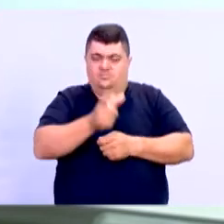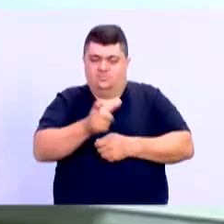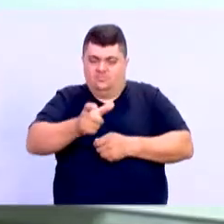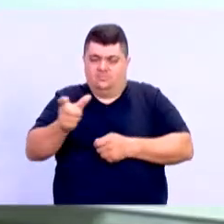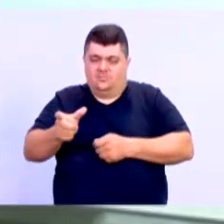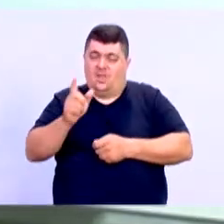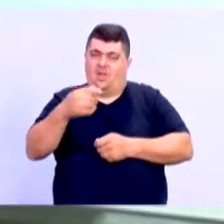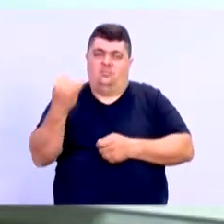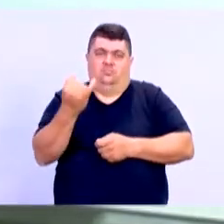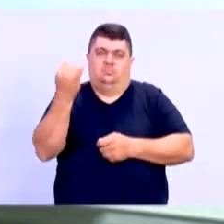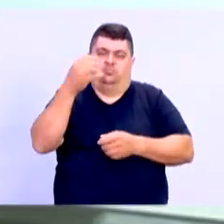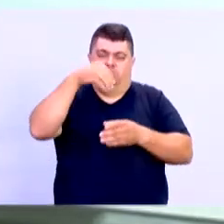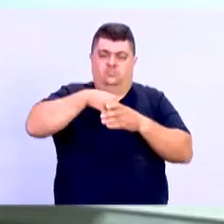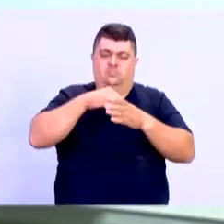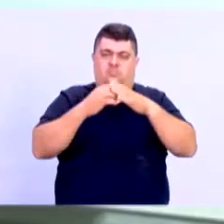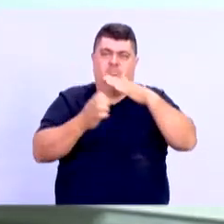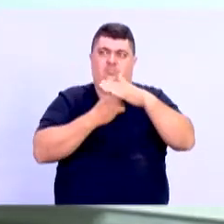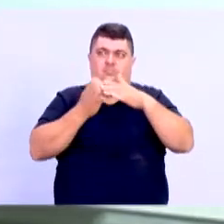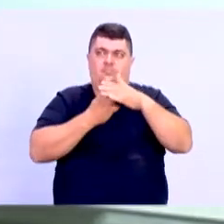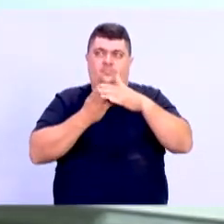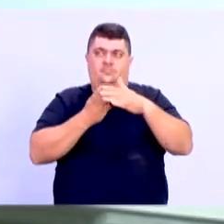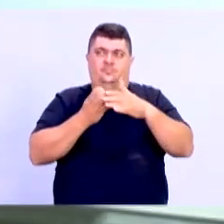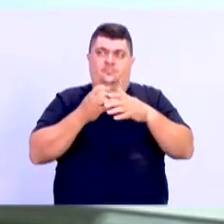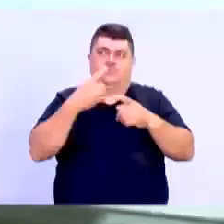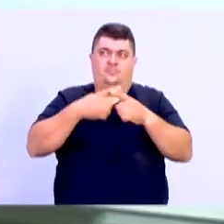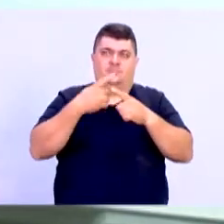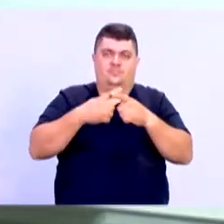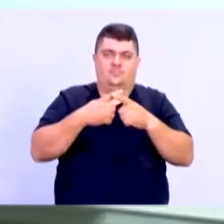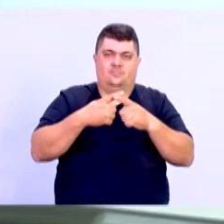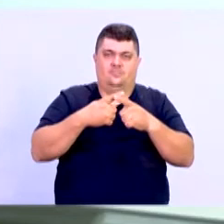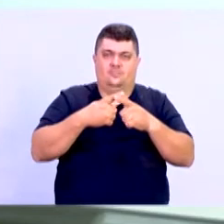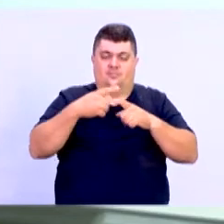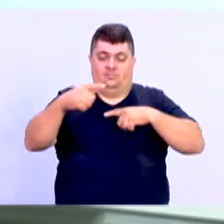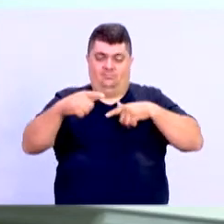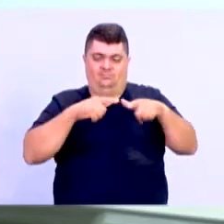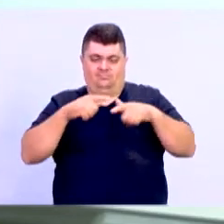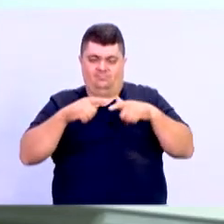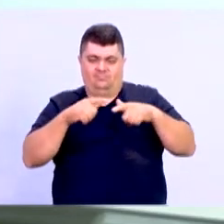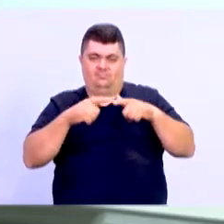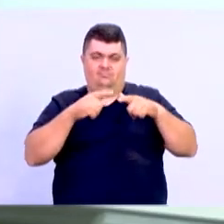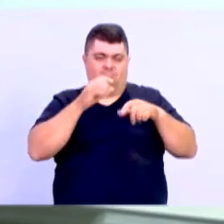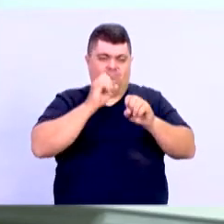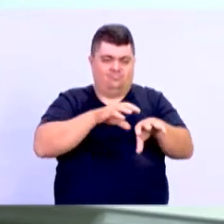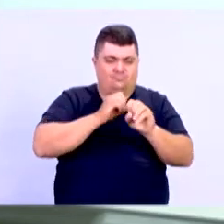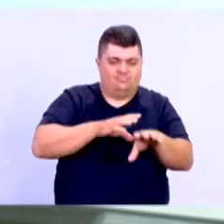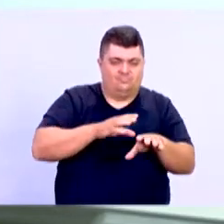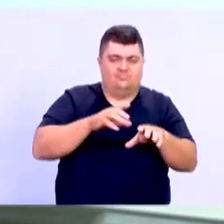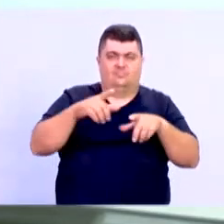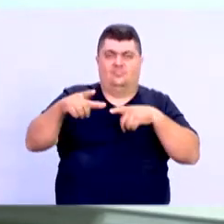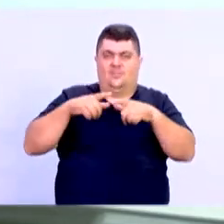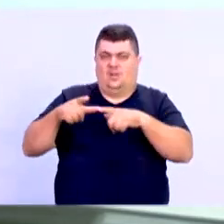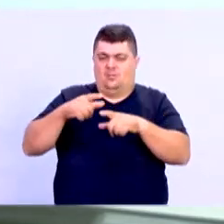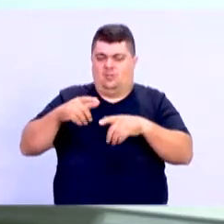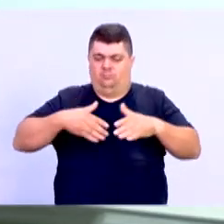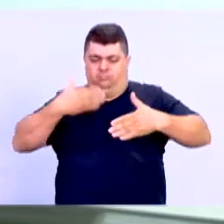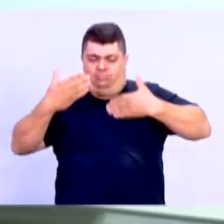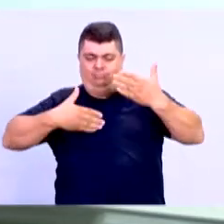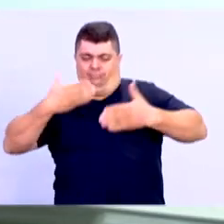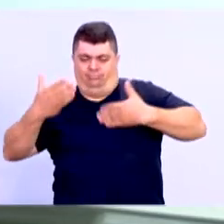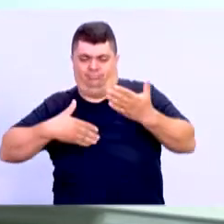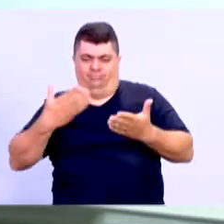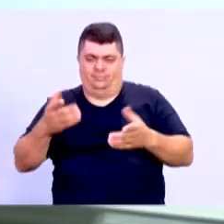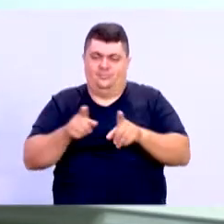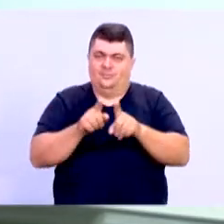é muito importante dentro da organização, porque ela trabalha o treinamento, trabalha a motivação das